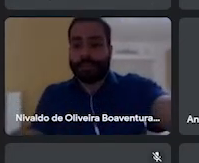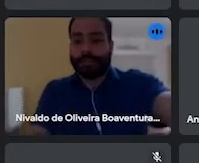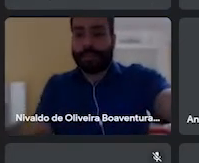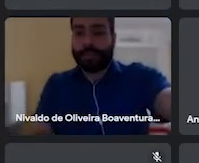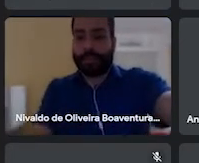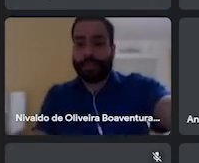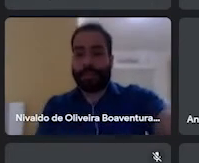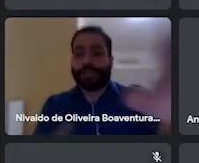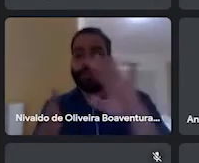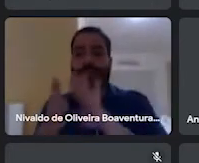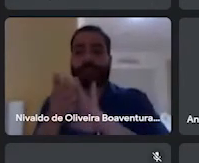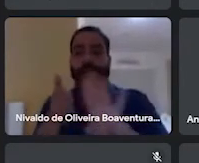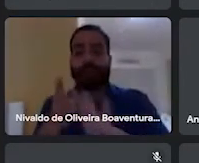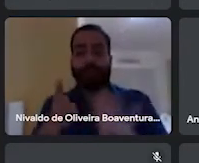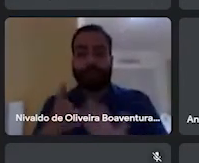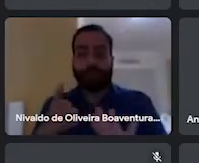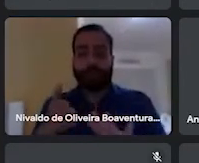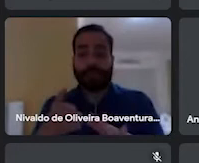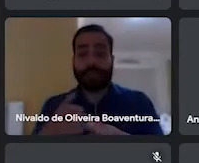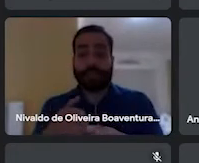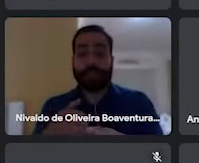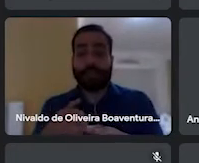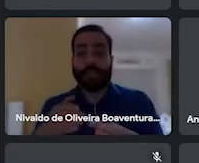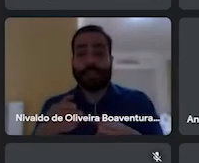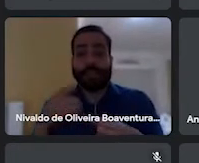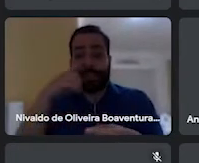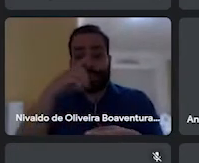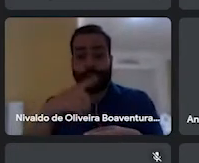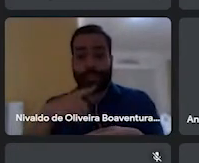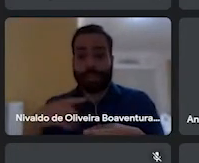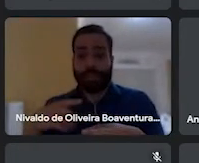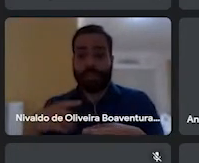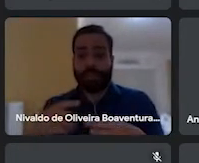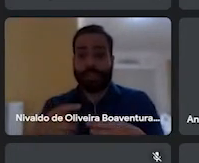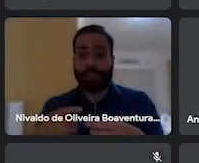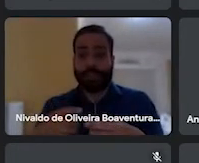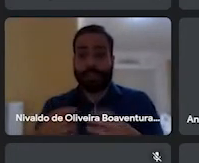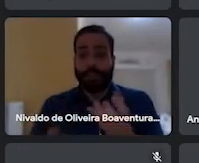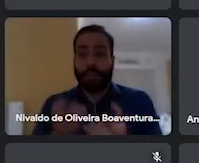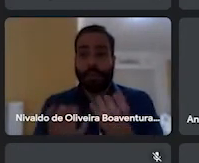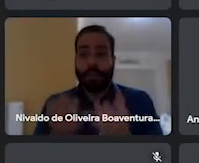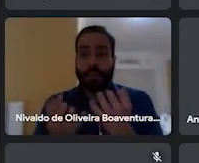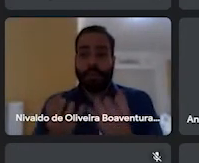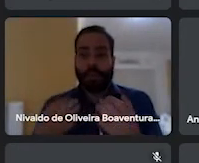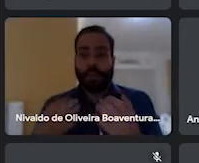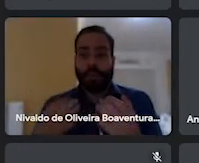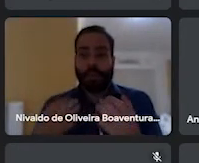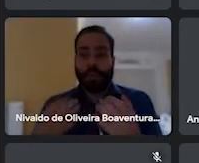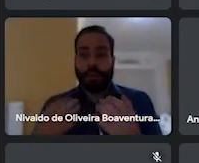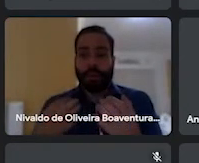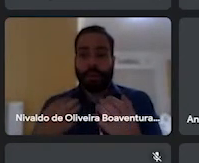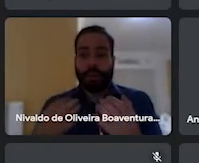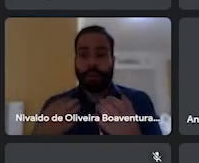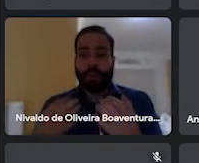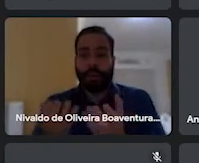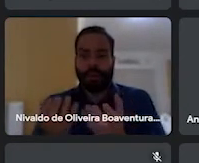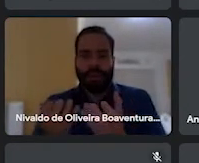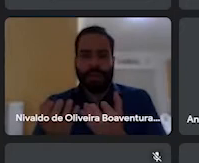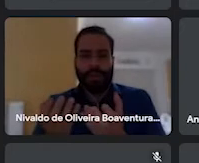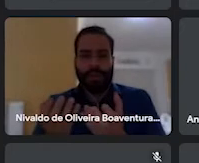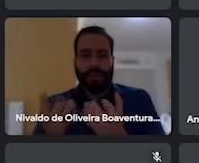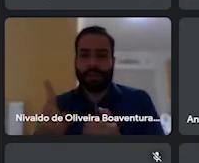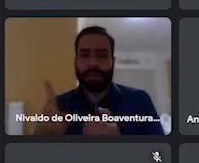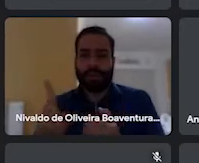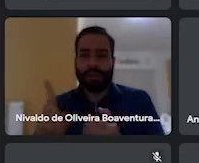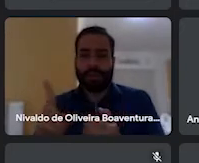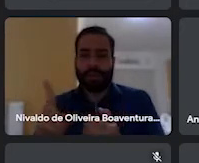eliminar que aquela roupa incendeie. Ah, a roupa não vai queimar? Não vai. Só que ela não